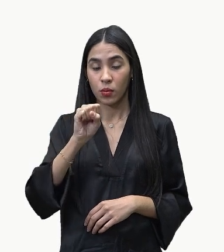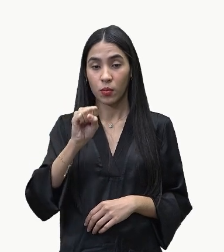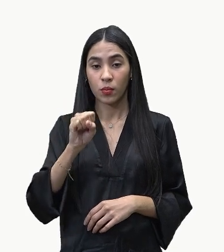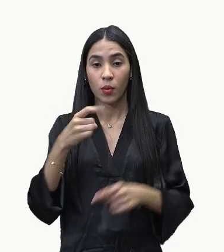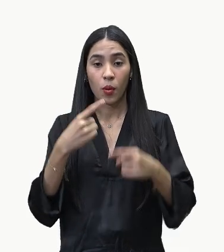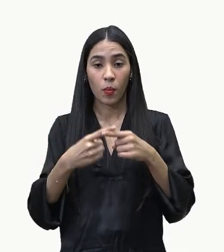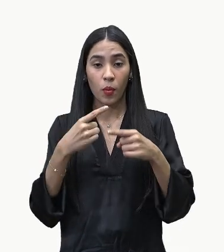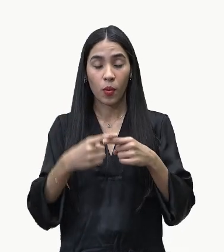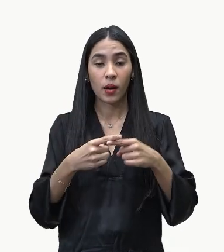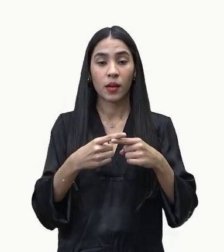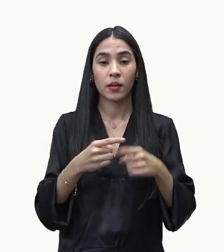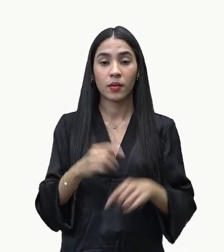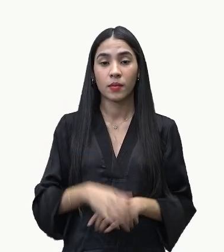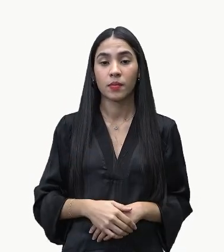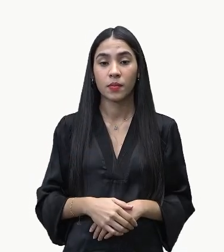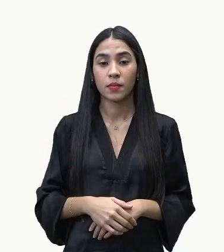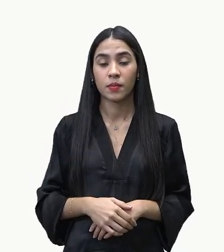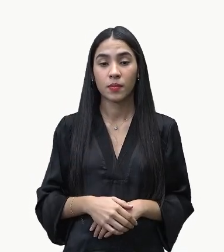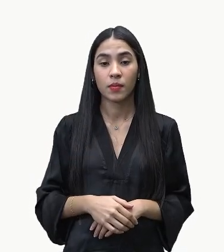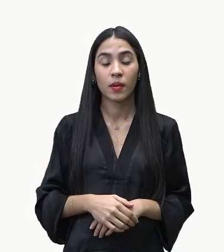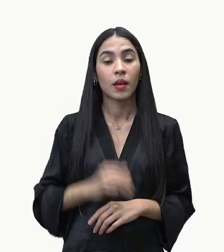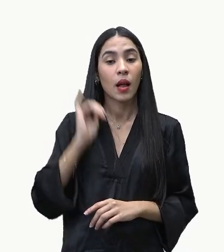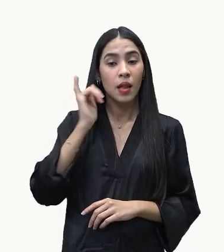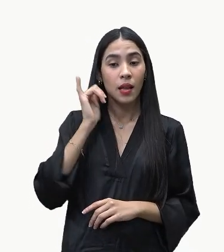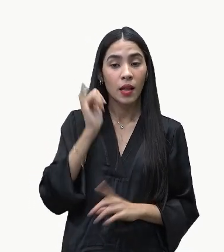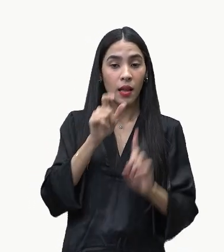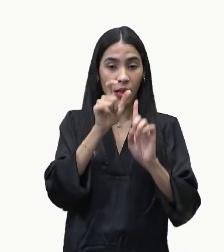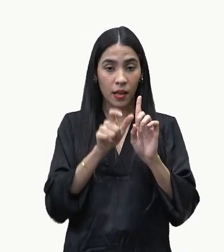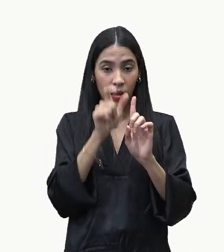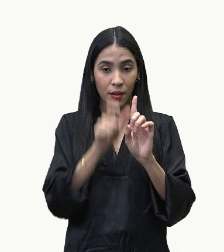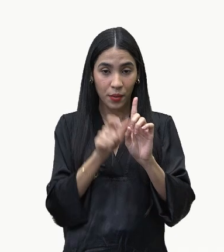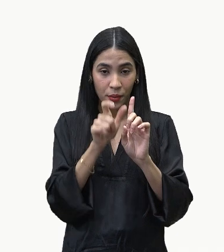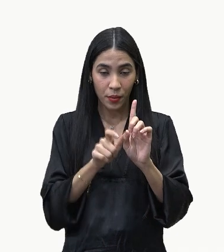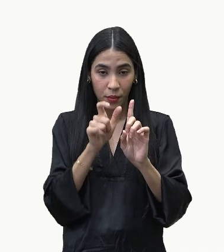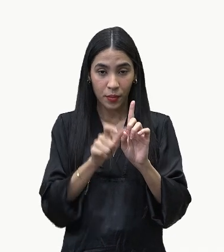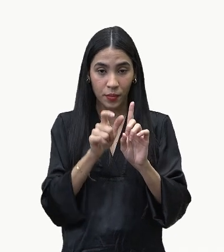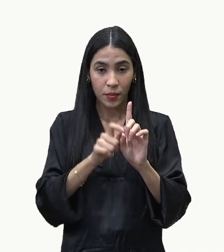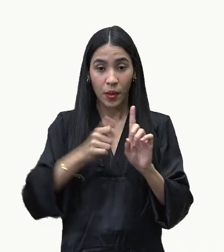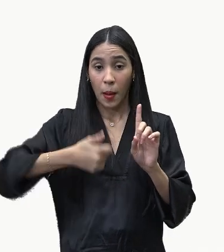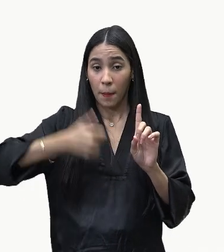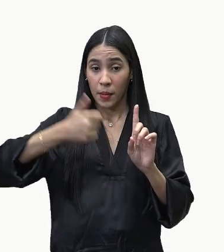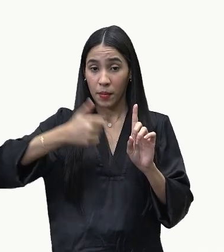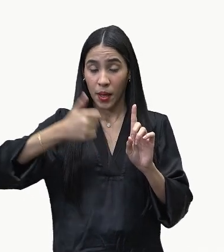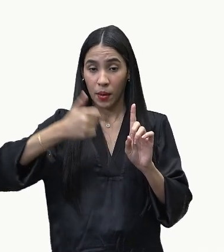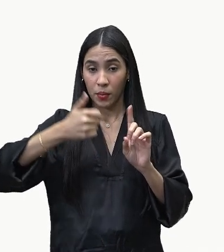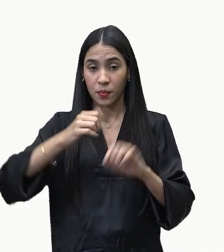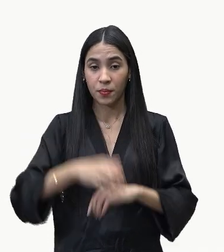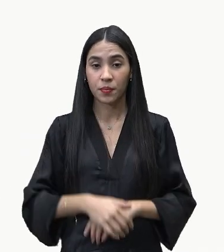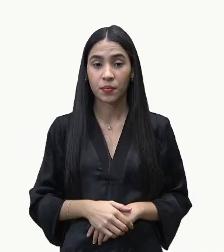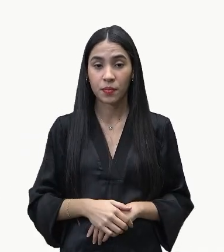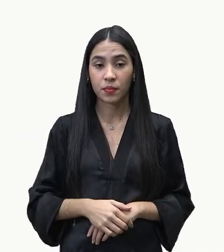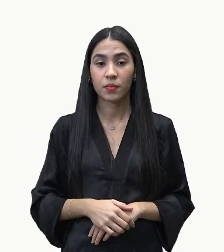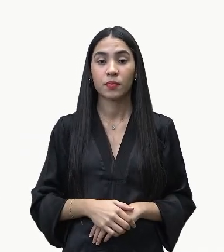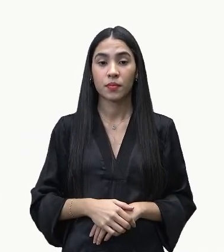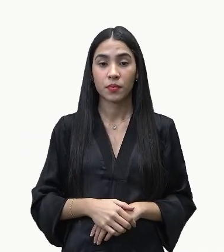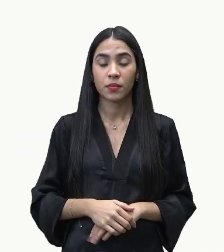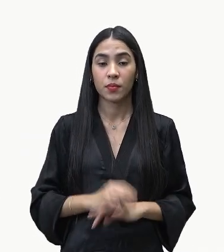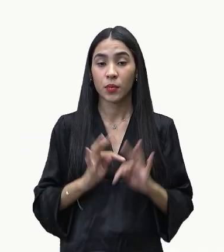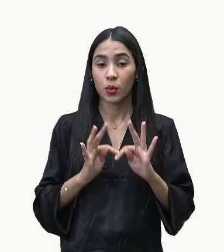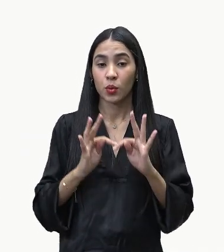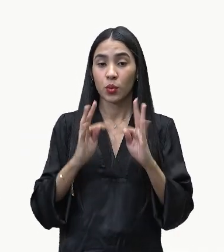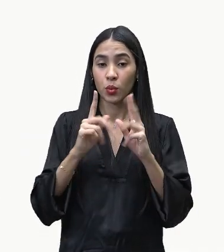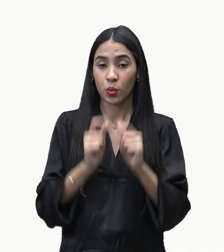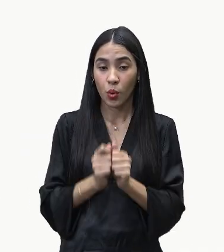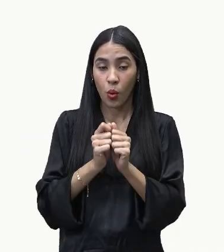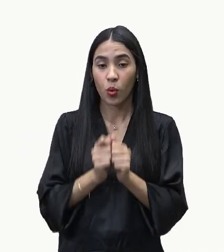lírico aqui, aliás, o narrador dessa história está se colocando na narrativa. Então, todos os sertanejos